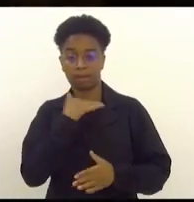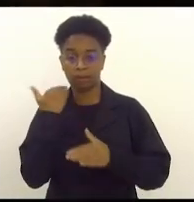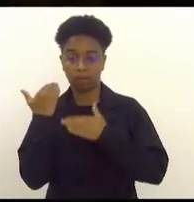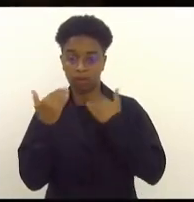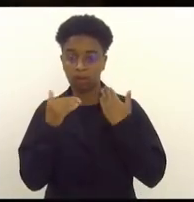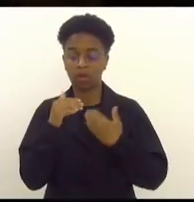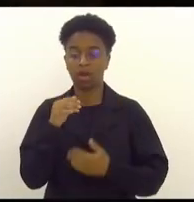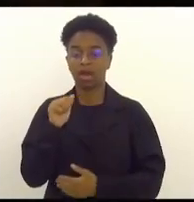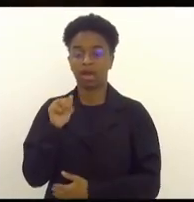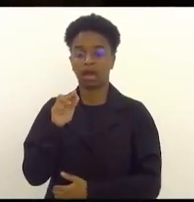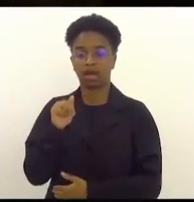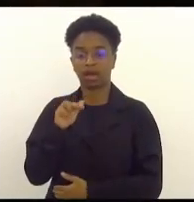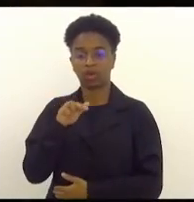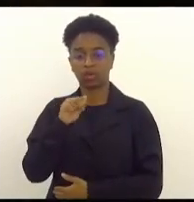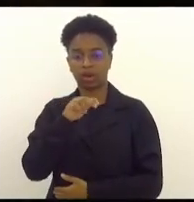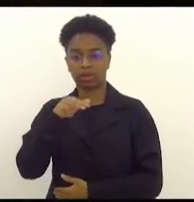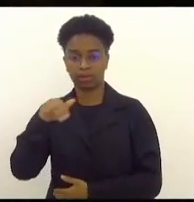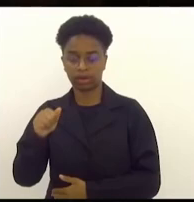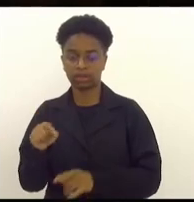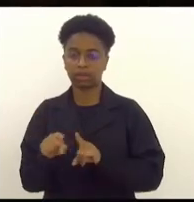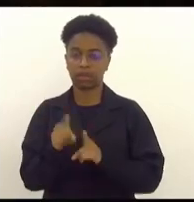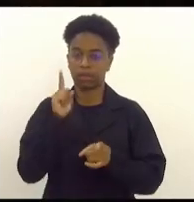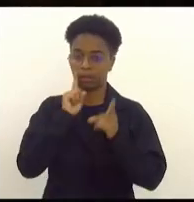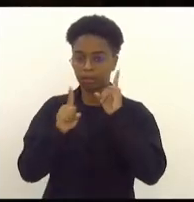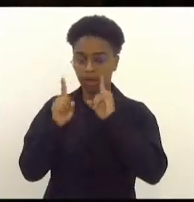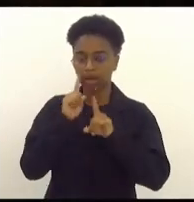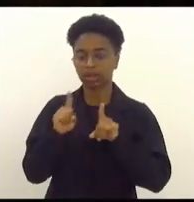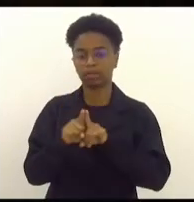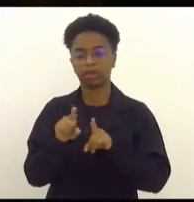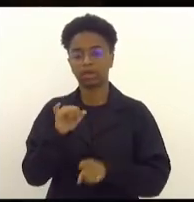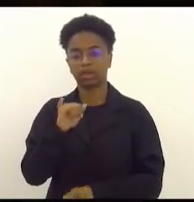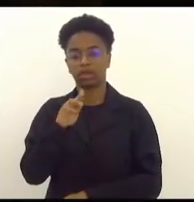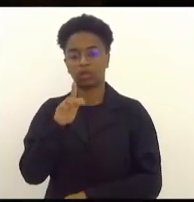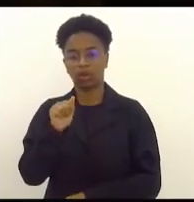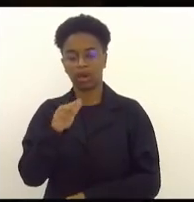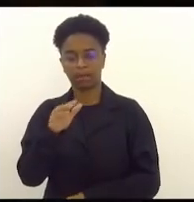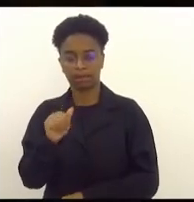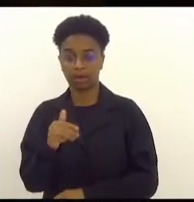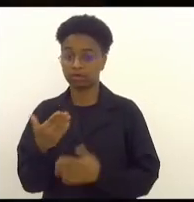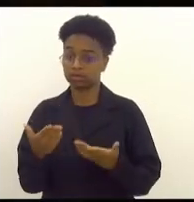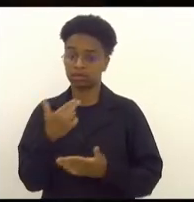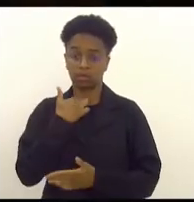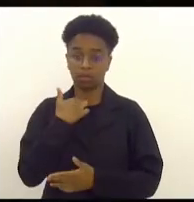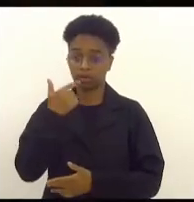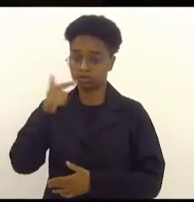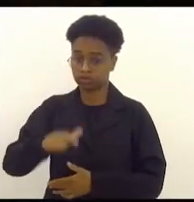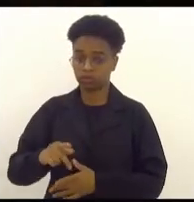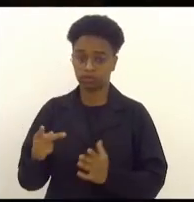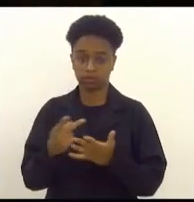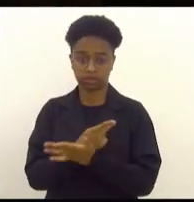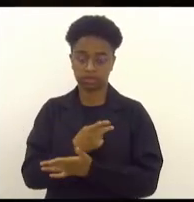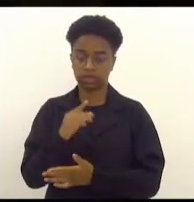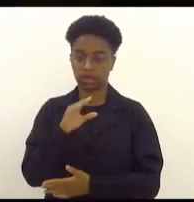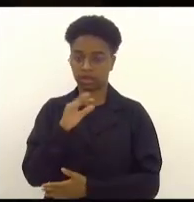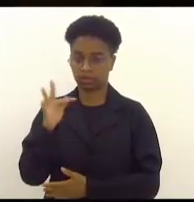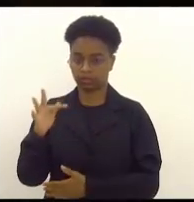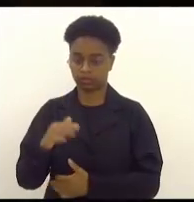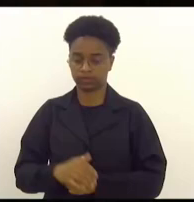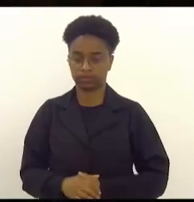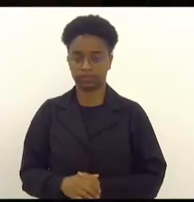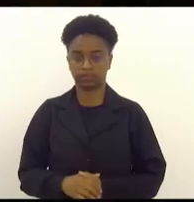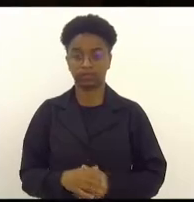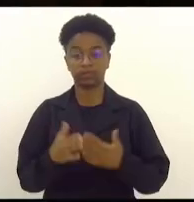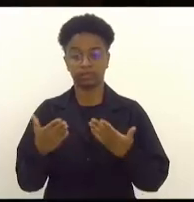tivemos mortes em Maricá tivemos mortes Iguaba não queremos que repita se repita em Cabo Frio então